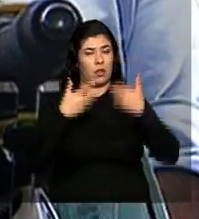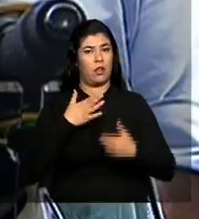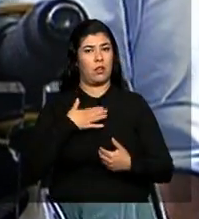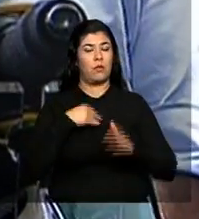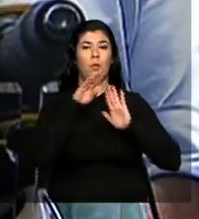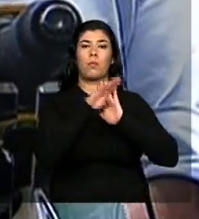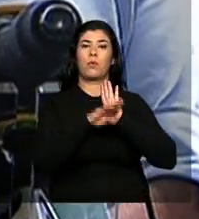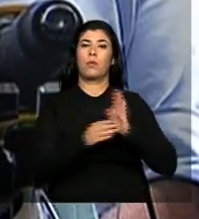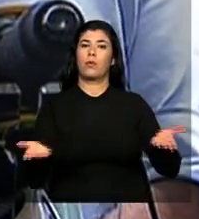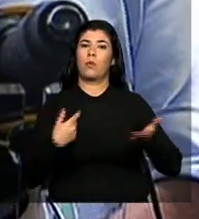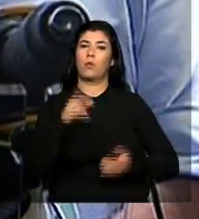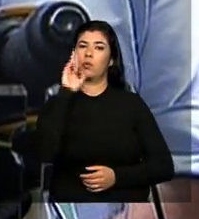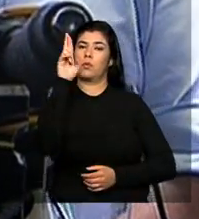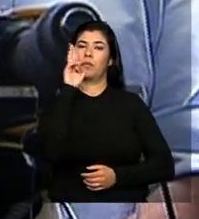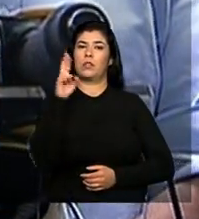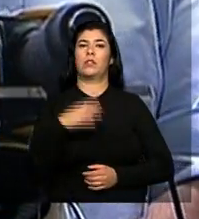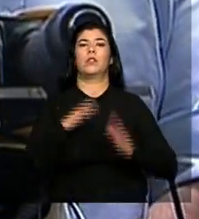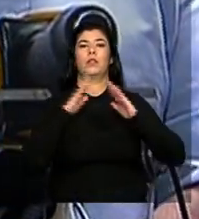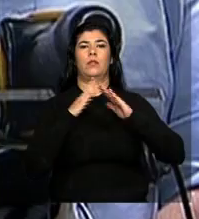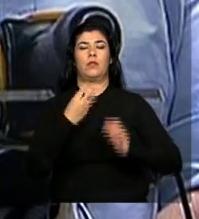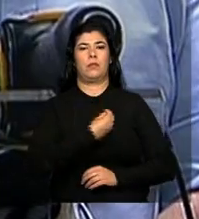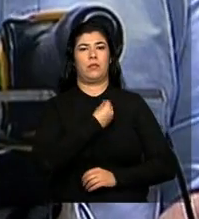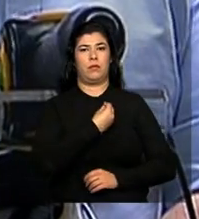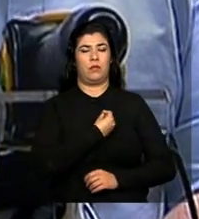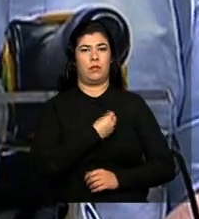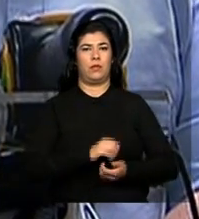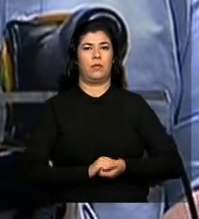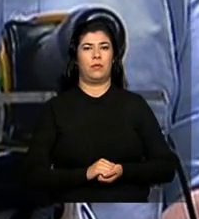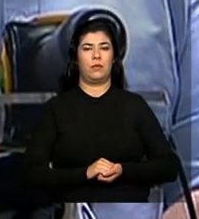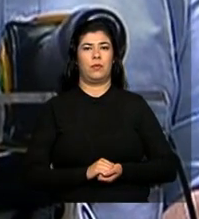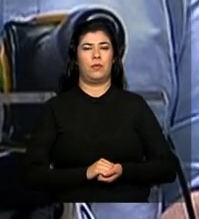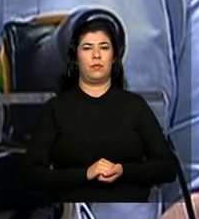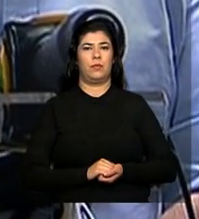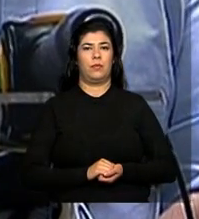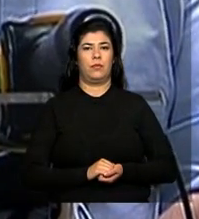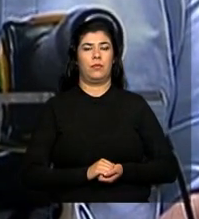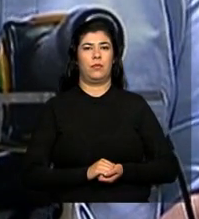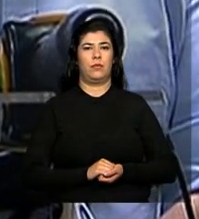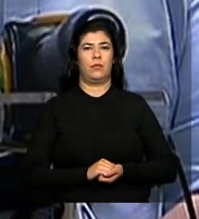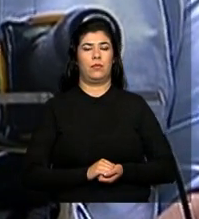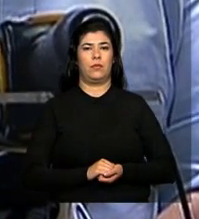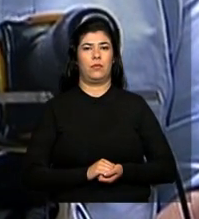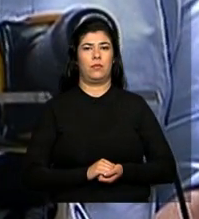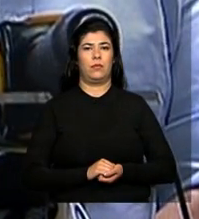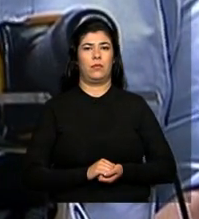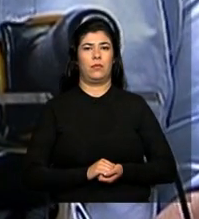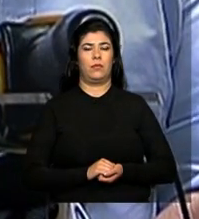programa que eu vim fazer aqui, né? Eu acho que as... Essa avaliação negativa da